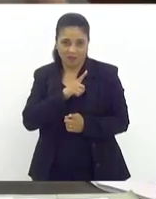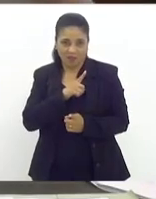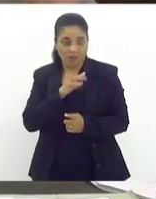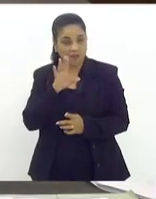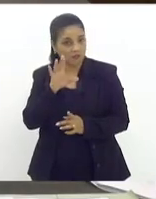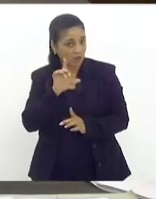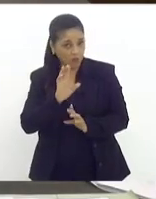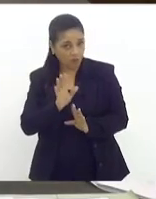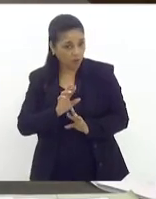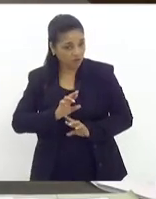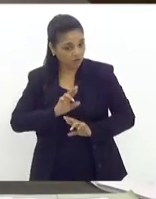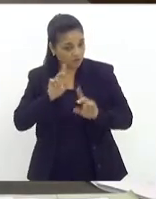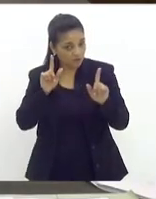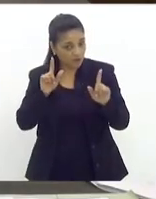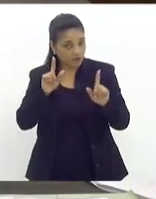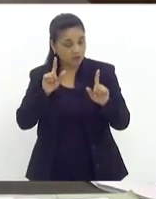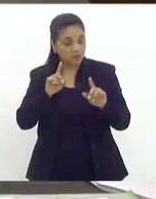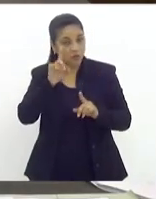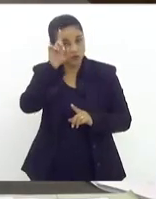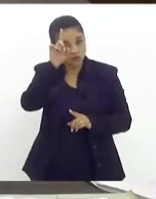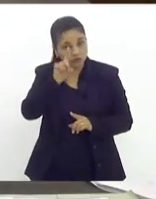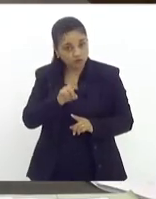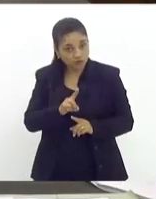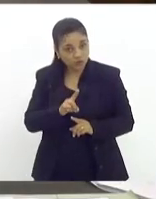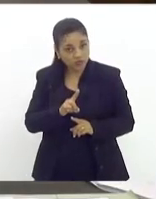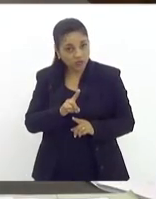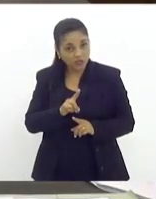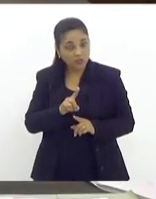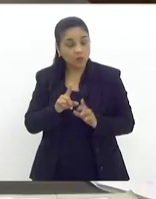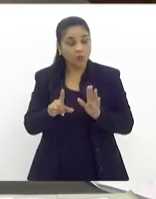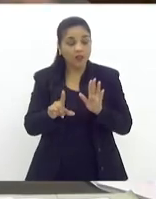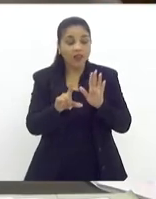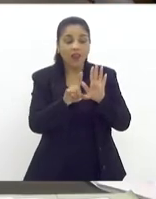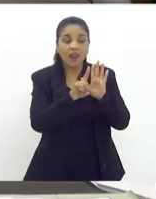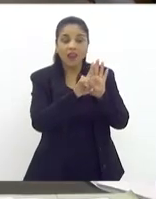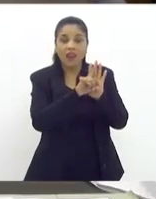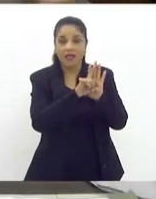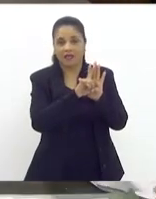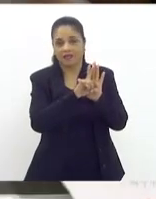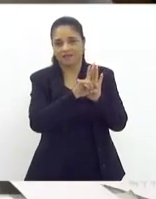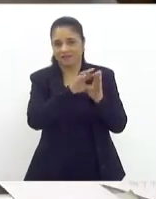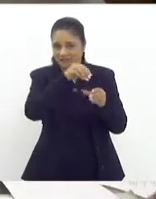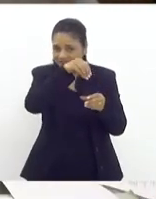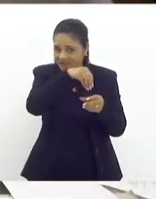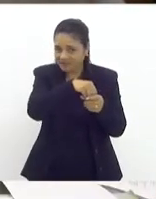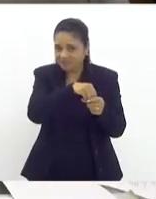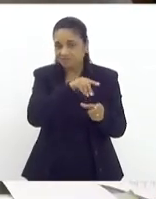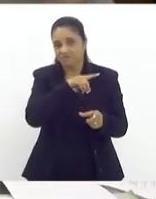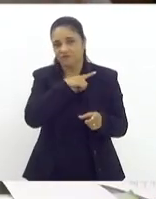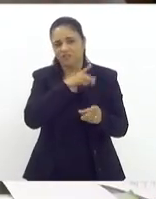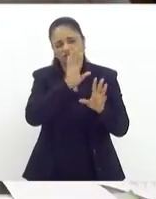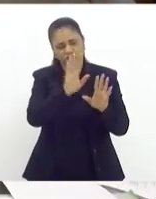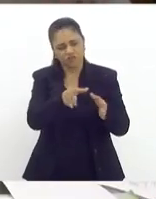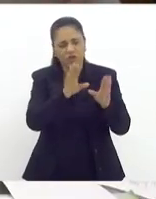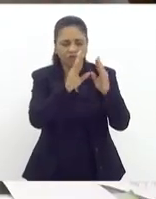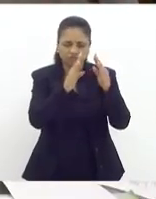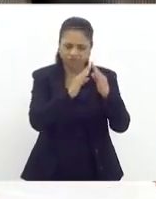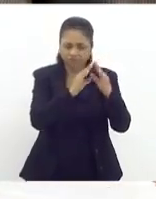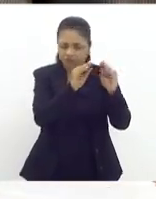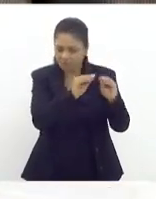aquele Exatamente. Que é declarado claro. Por lei, não é aleatório. Nesse caso, já houve a relocação, já foi feita